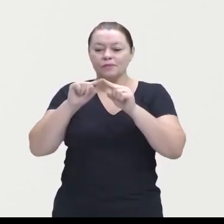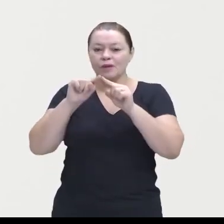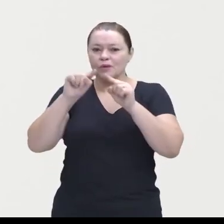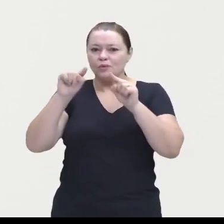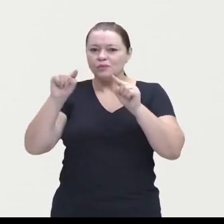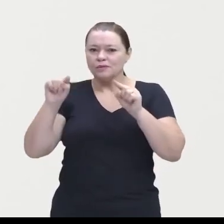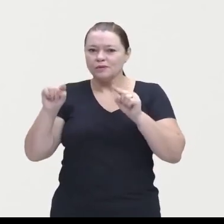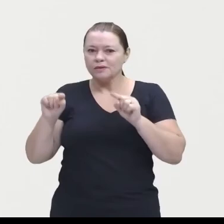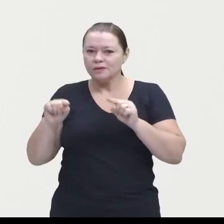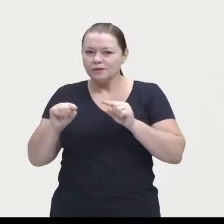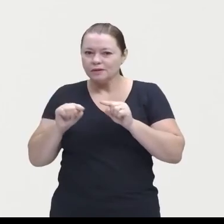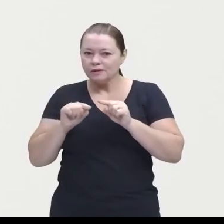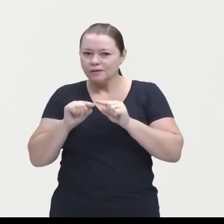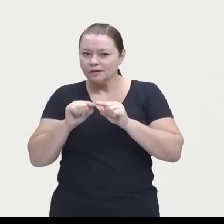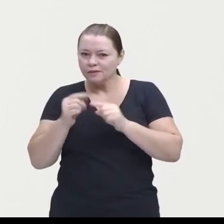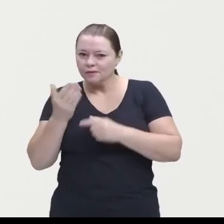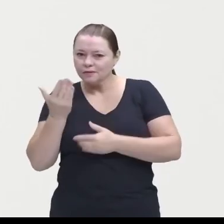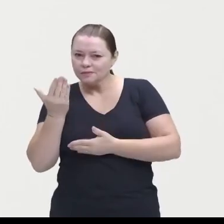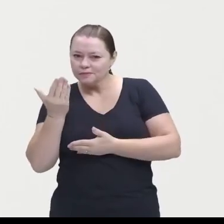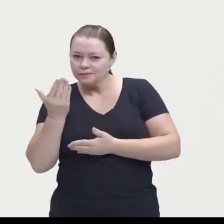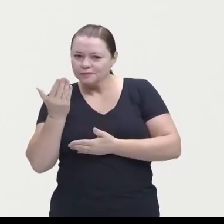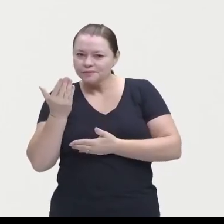círculo,